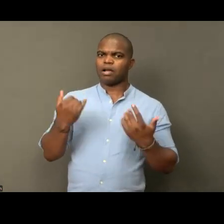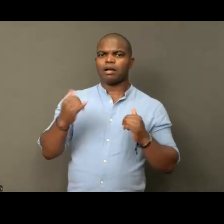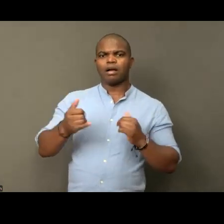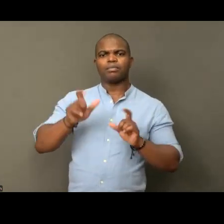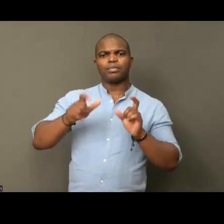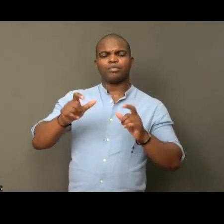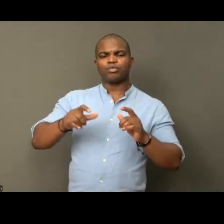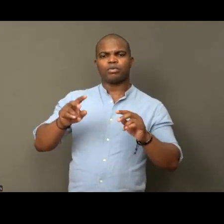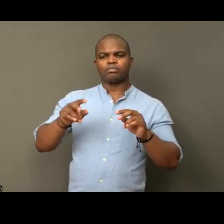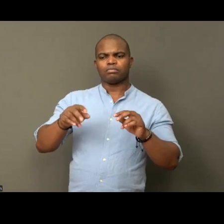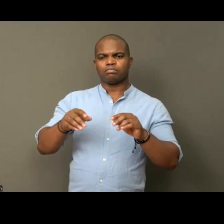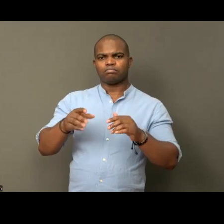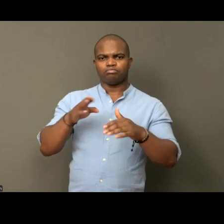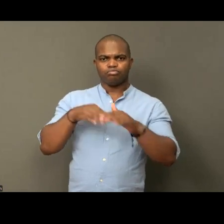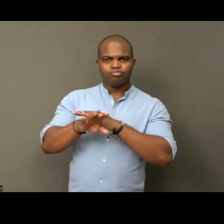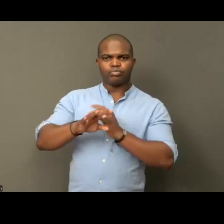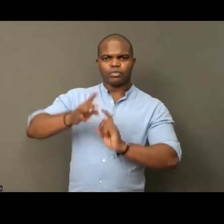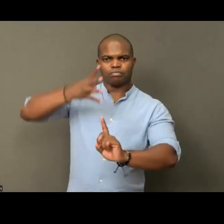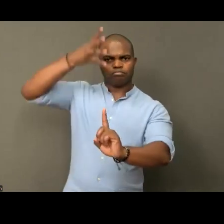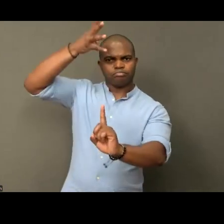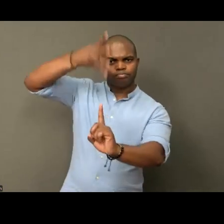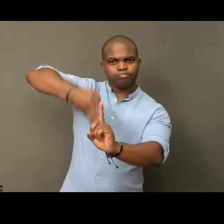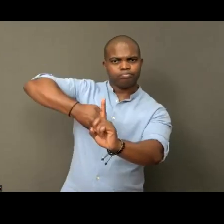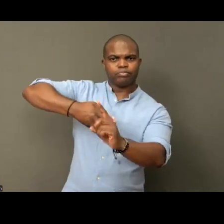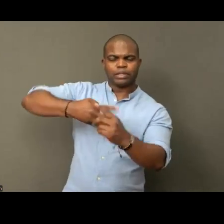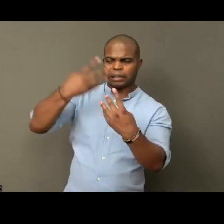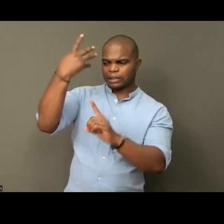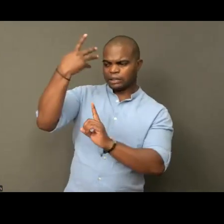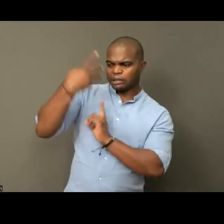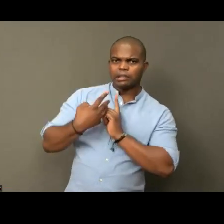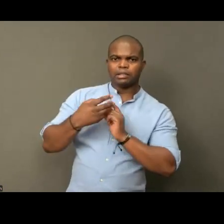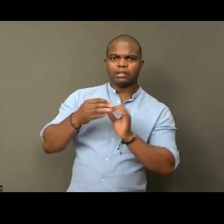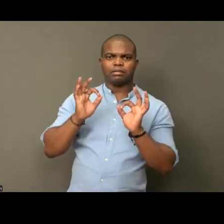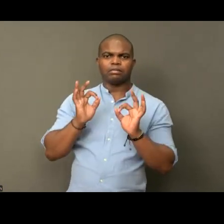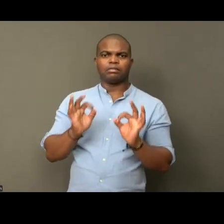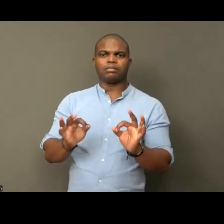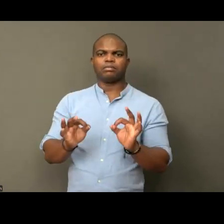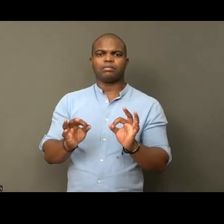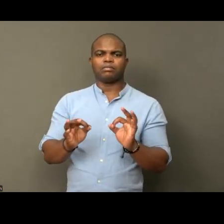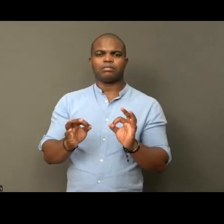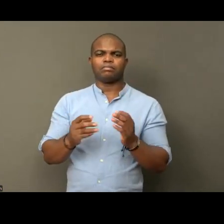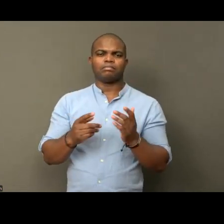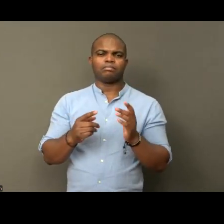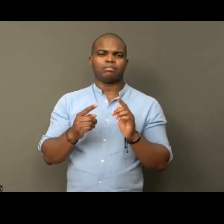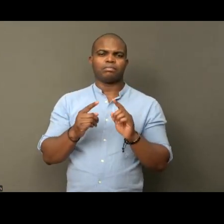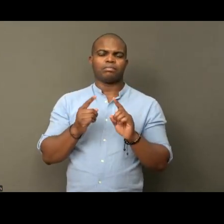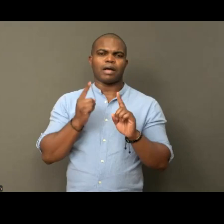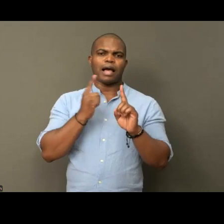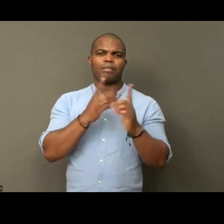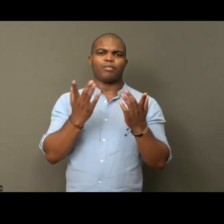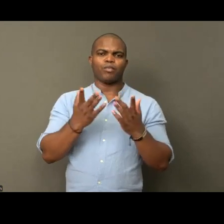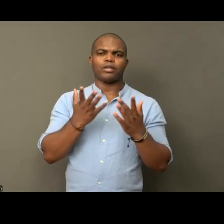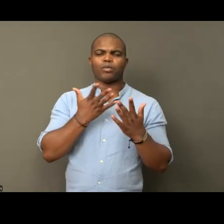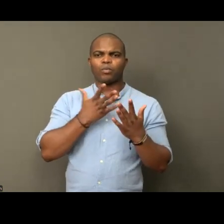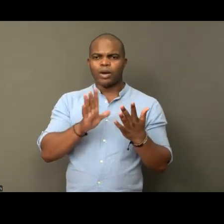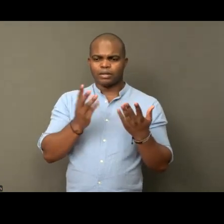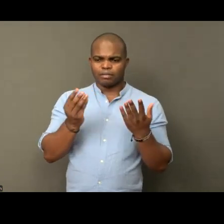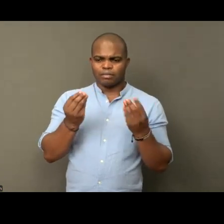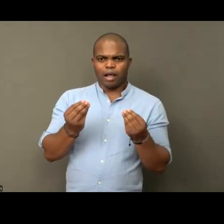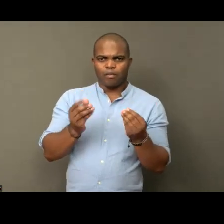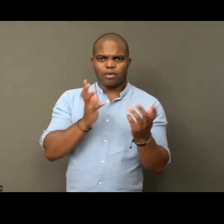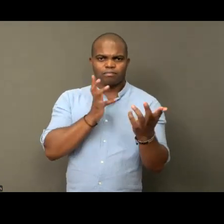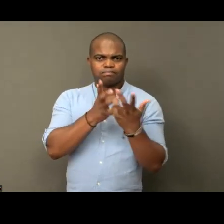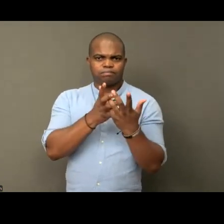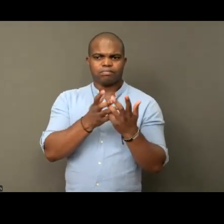orais mais curtos aceleram a eliminação dessa doença. As doenças infecciosas